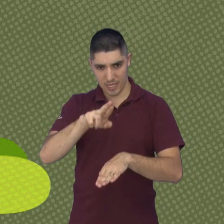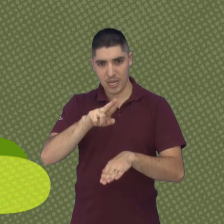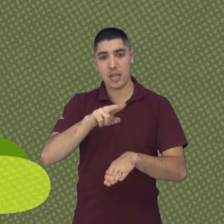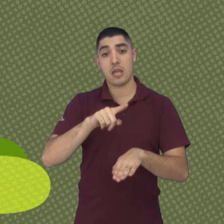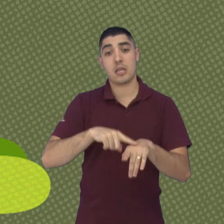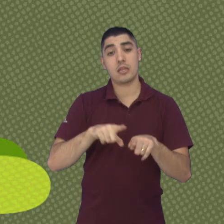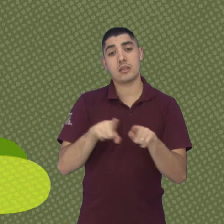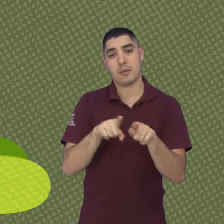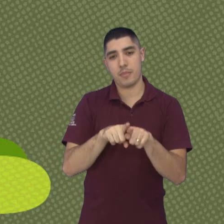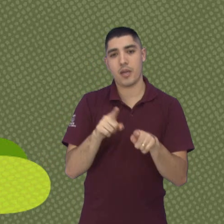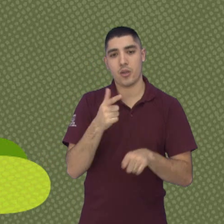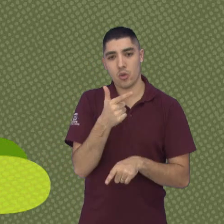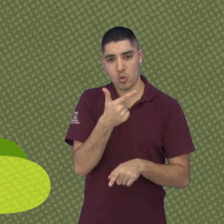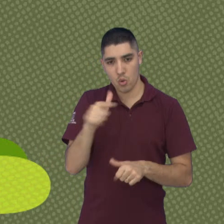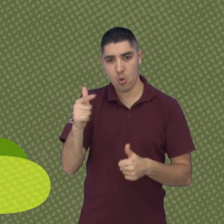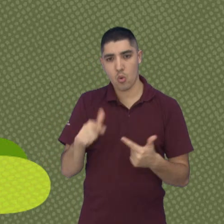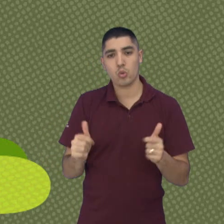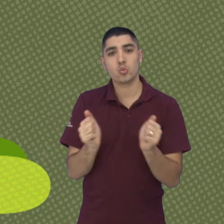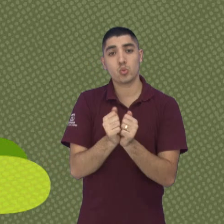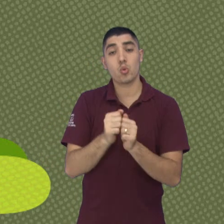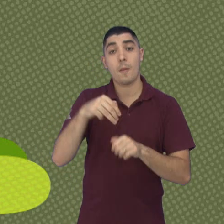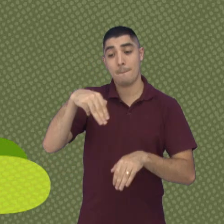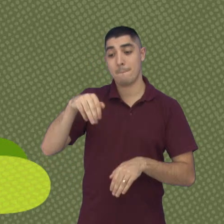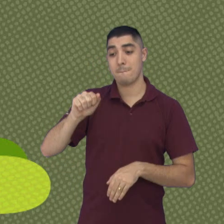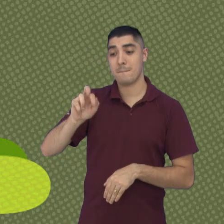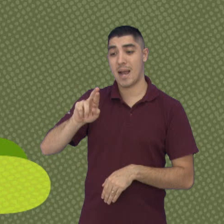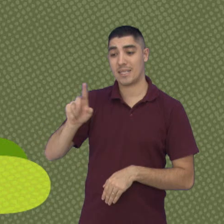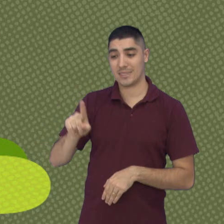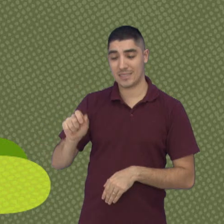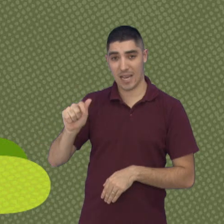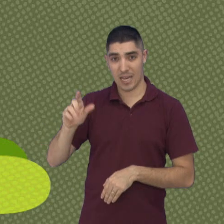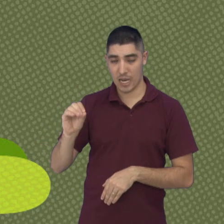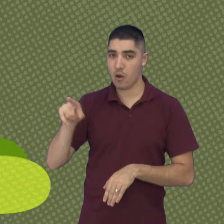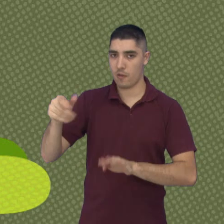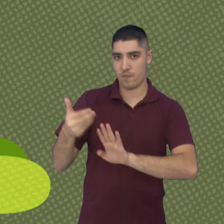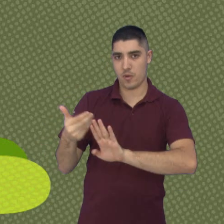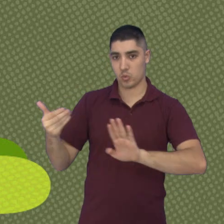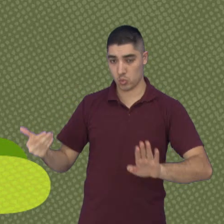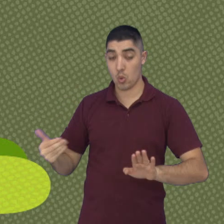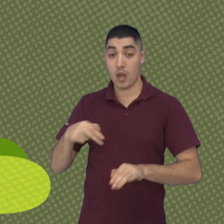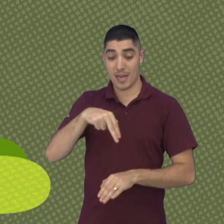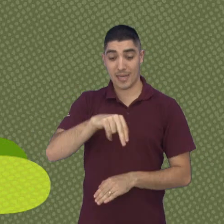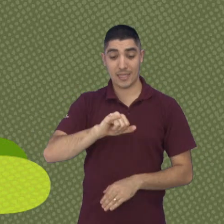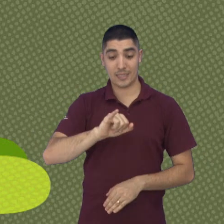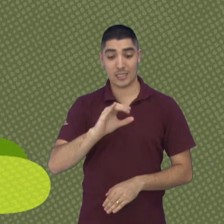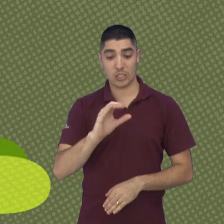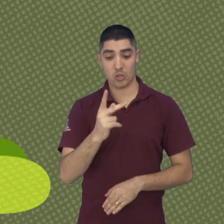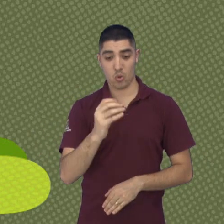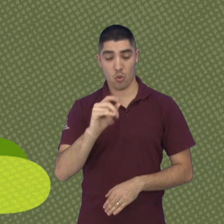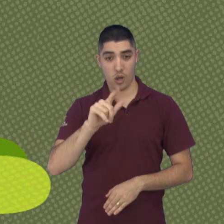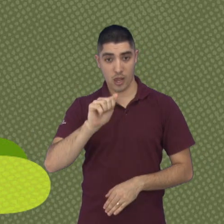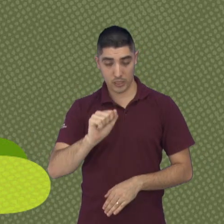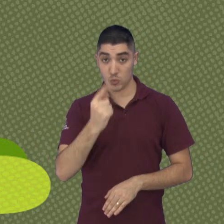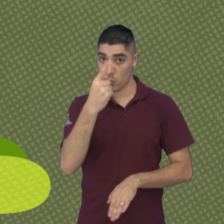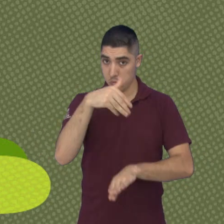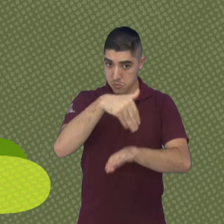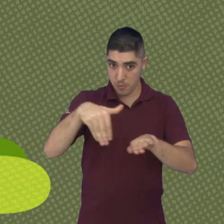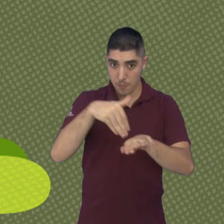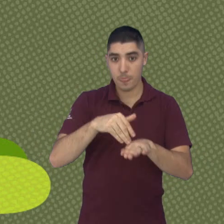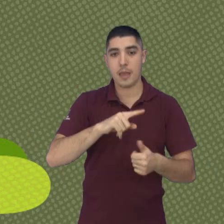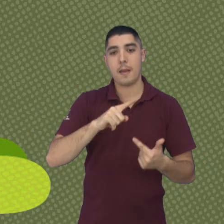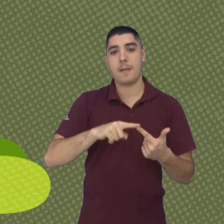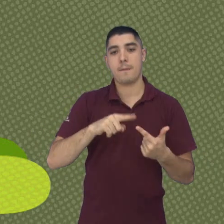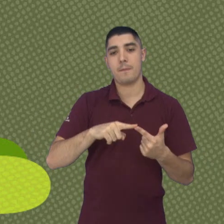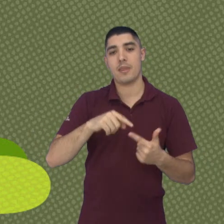aí no lugar do Marzagão, que está sendo poupado. Aí o Nicolas, teoricamente, é o único meia armador, Matheus Serafim e